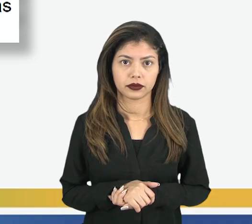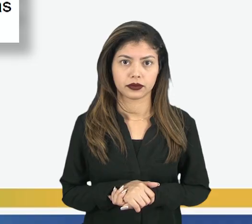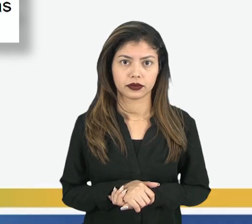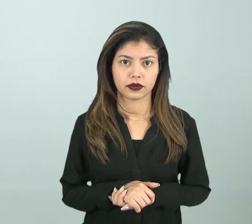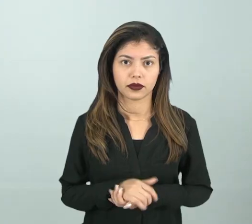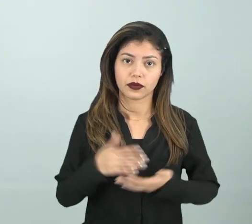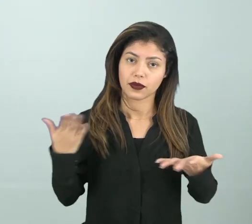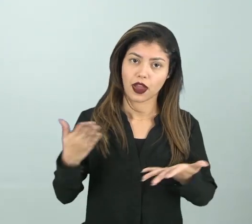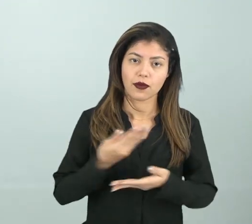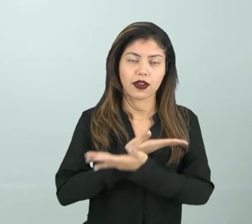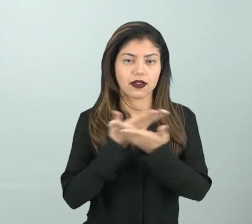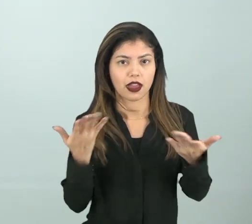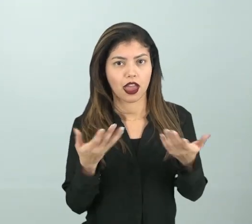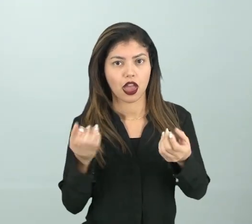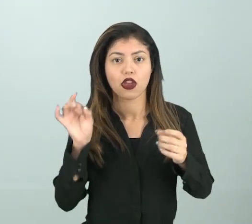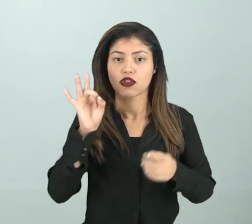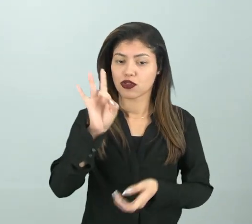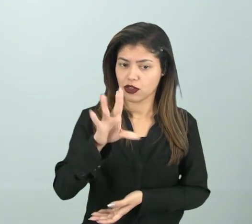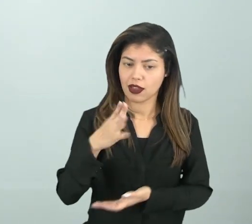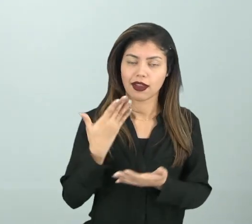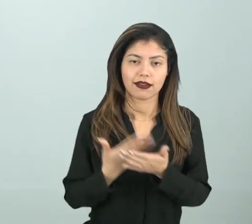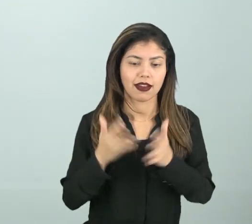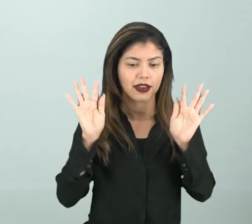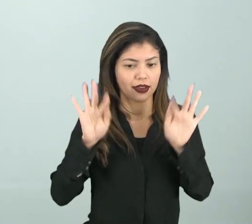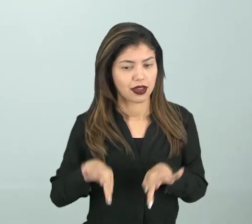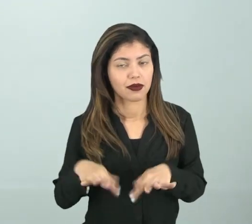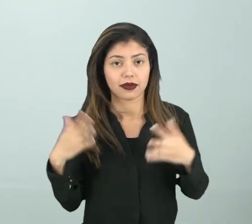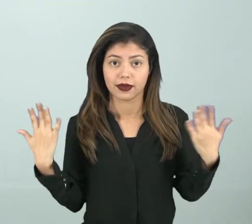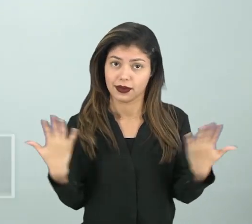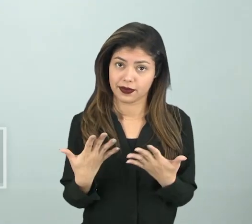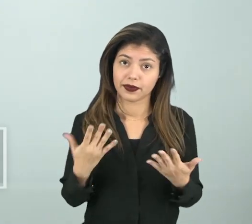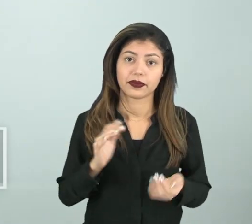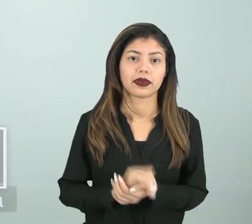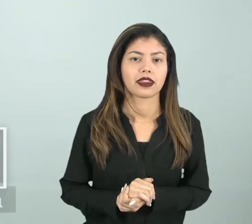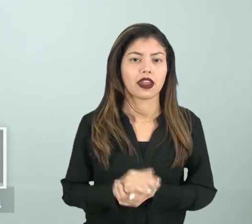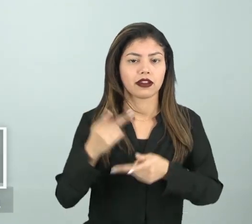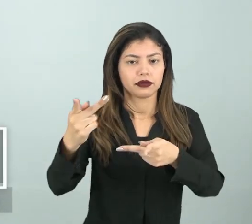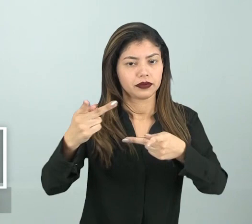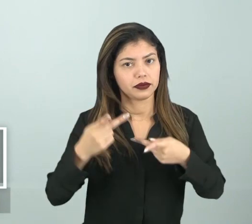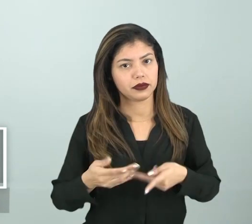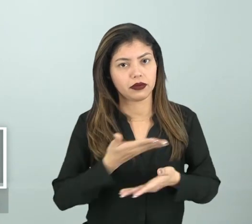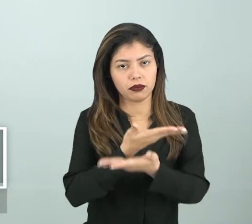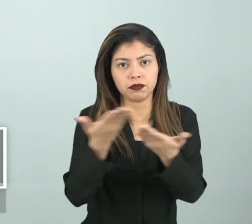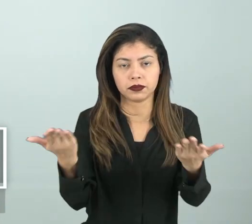Deus. Pessoal, por hoje é só, ficamos por aqui e eu